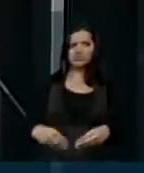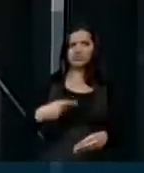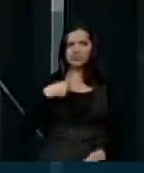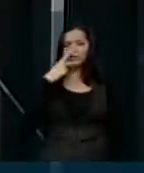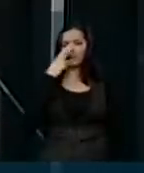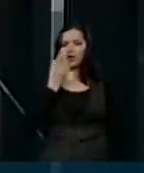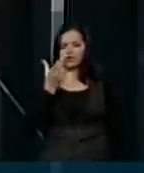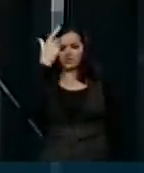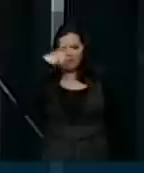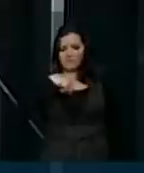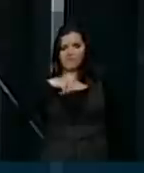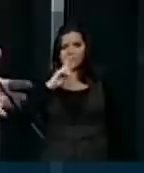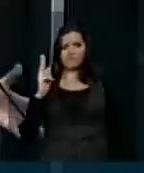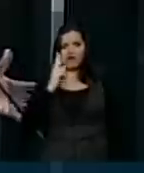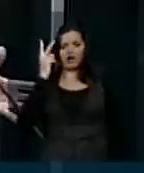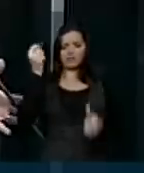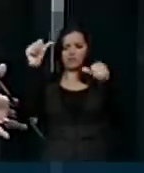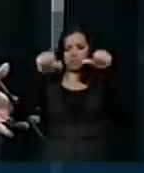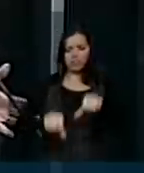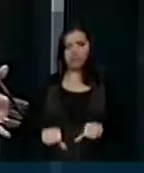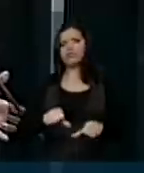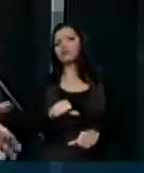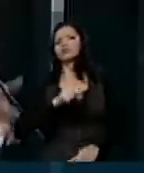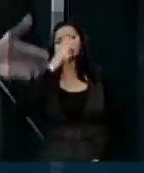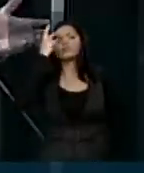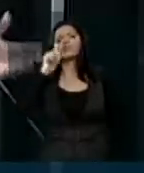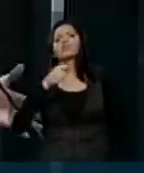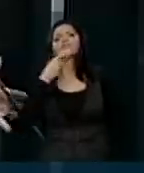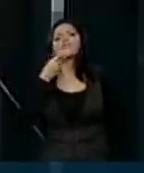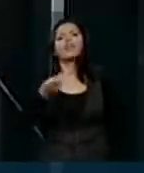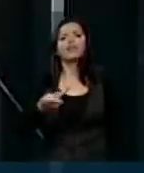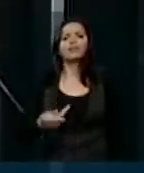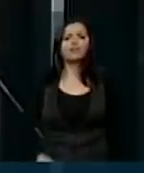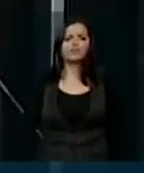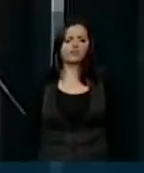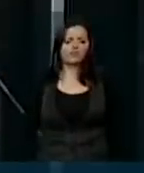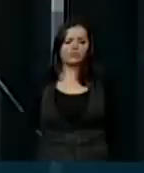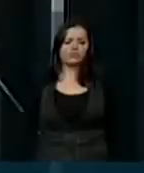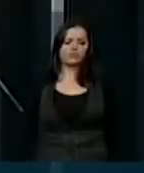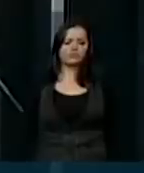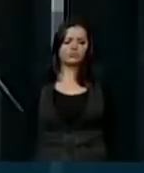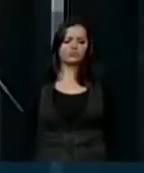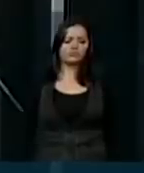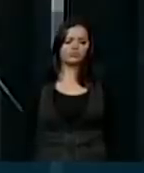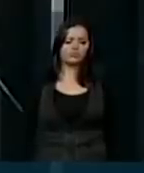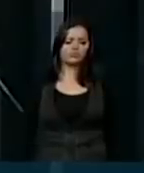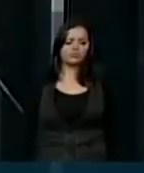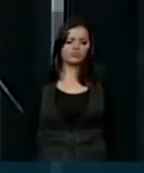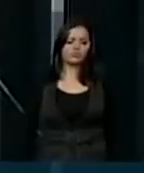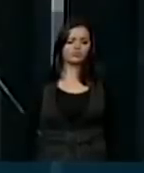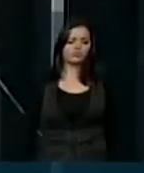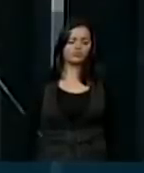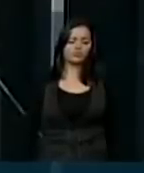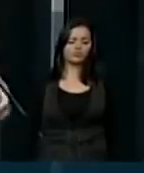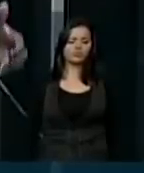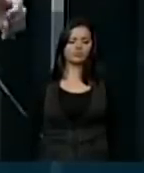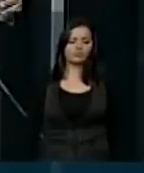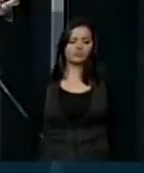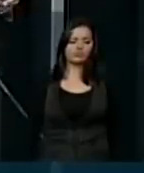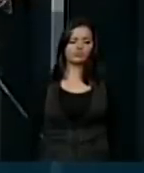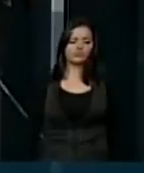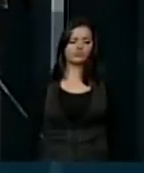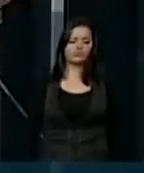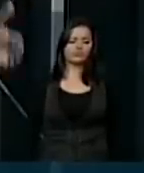descredenciamento. Quem é que disse? O que é que diz, senhor presidente, sem que isso